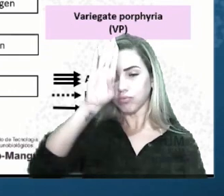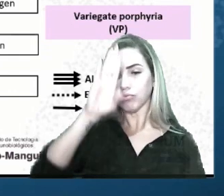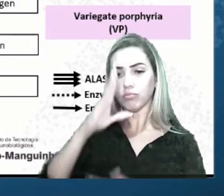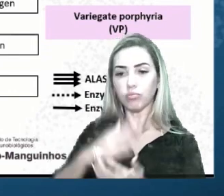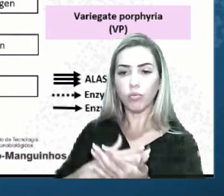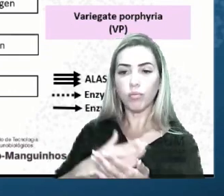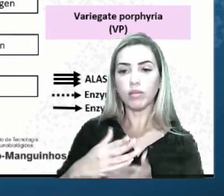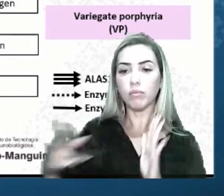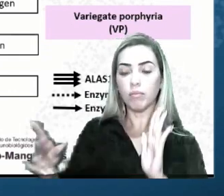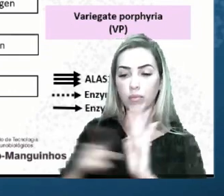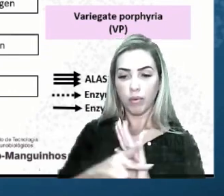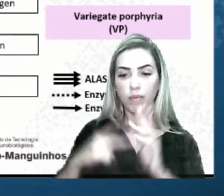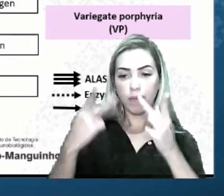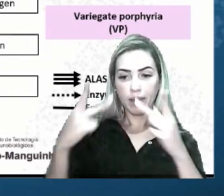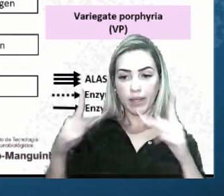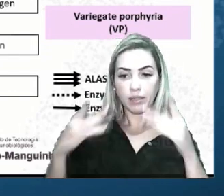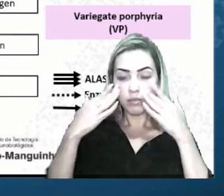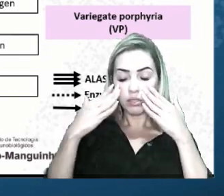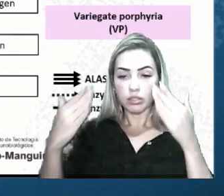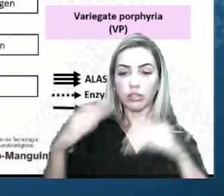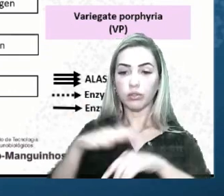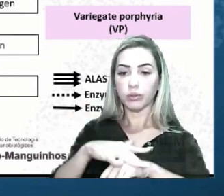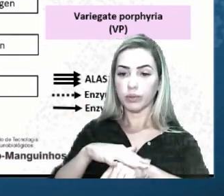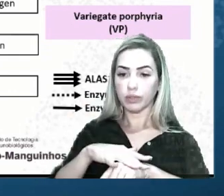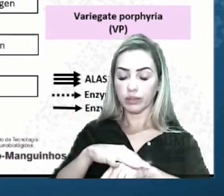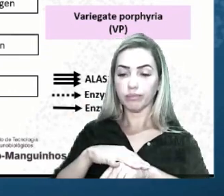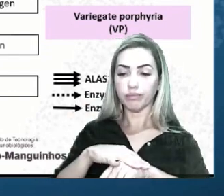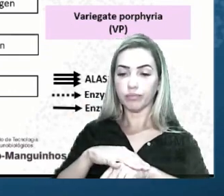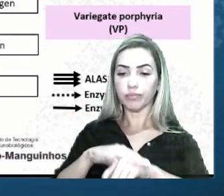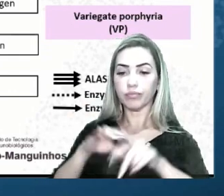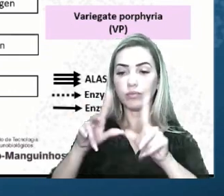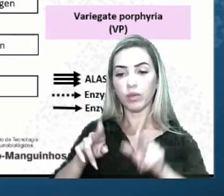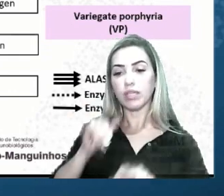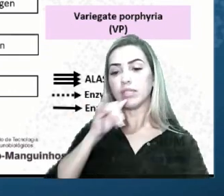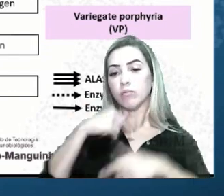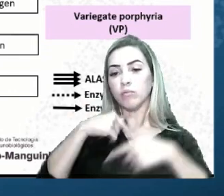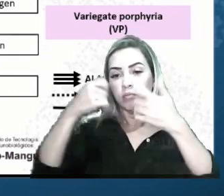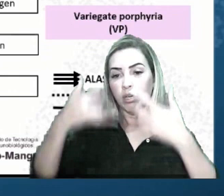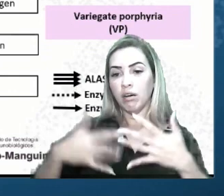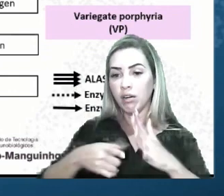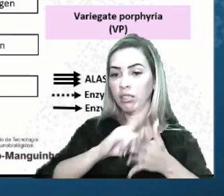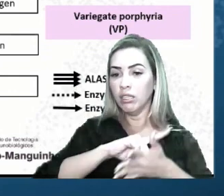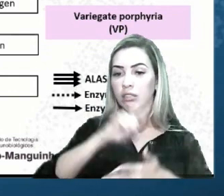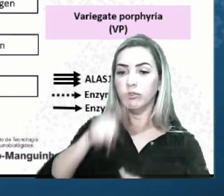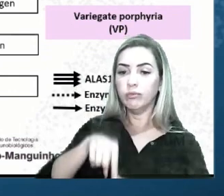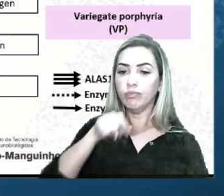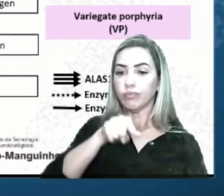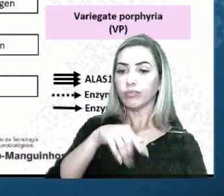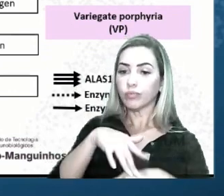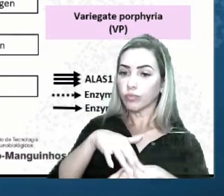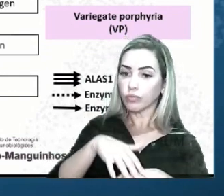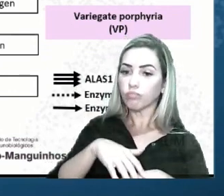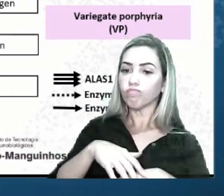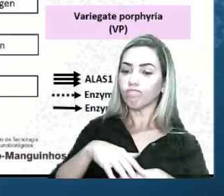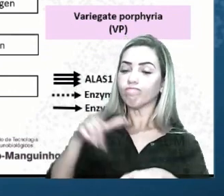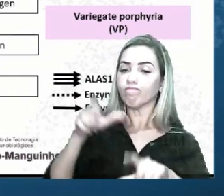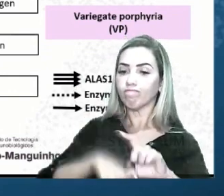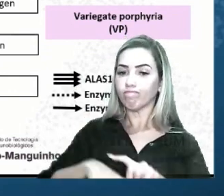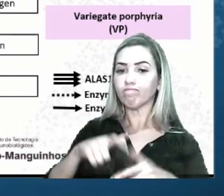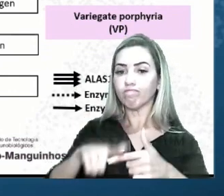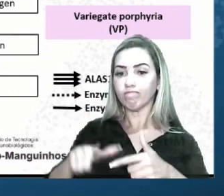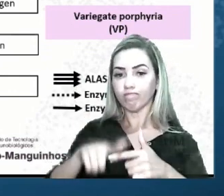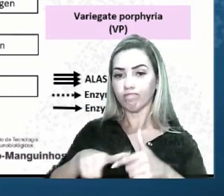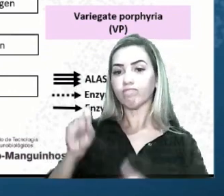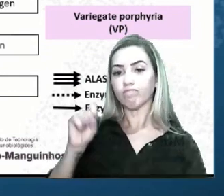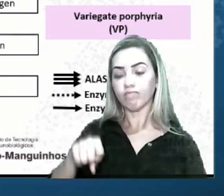primárias dessas manifestações da doença. E como eu mencionei, essa é uma doença muito debilitante